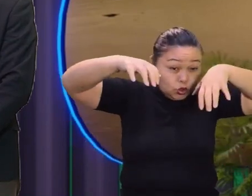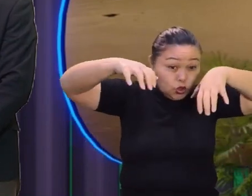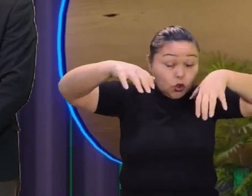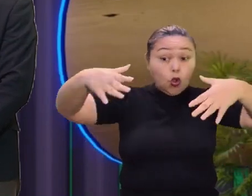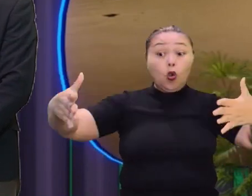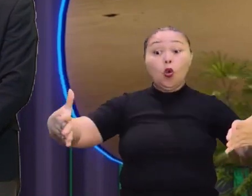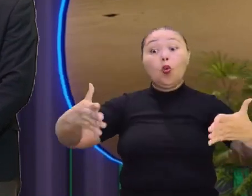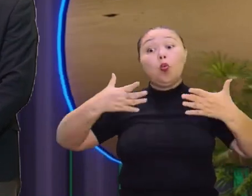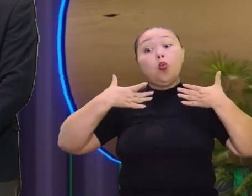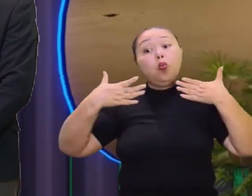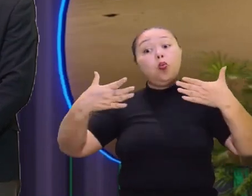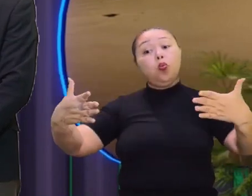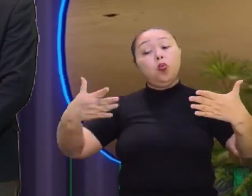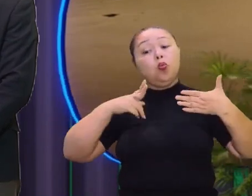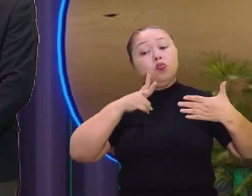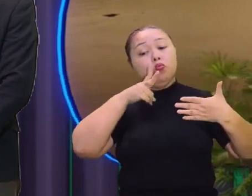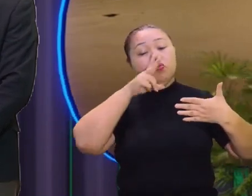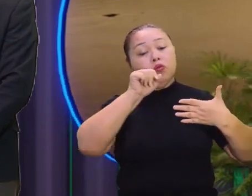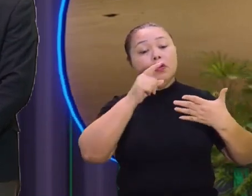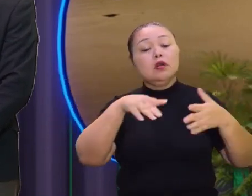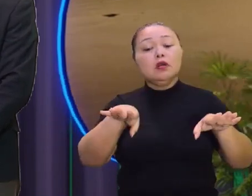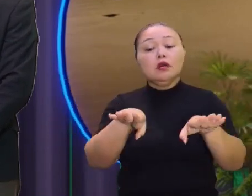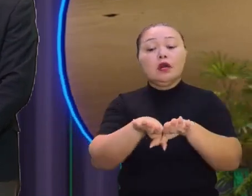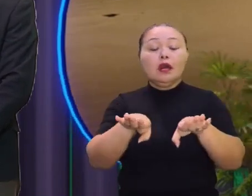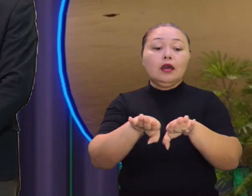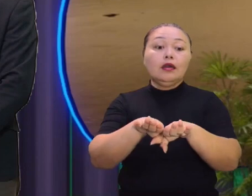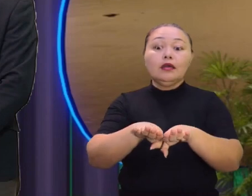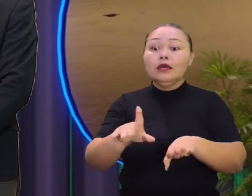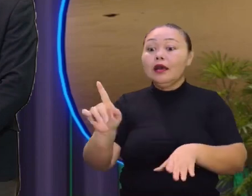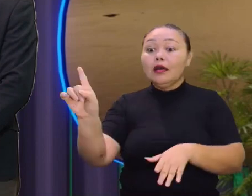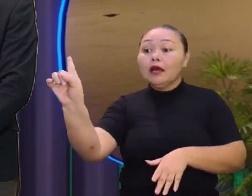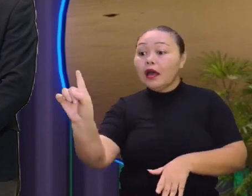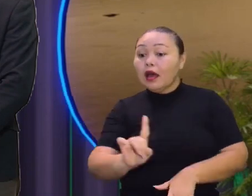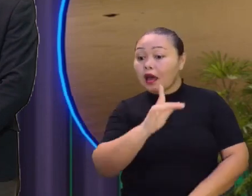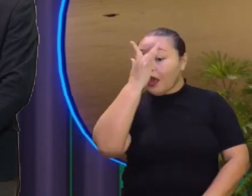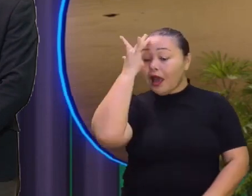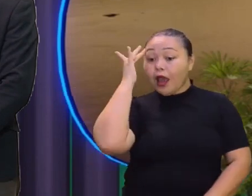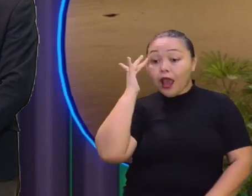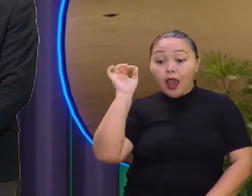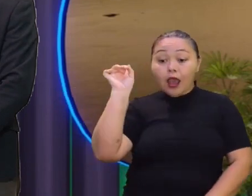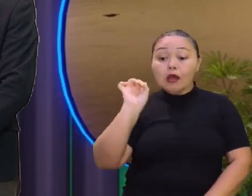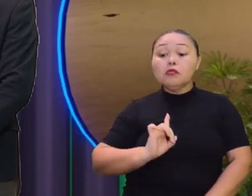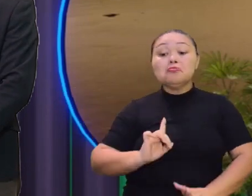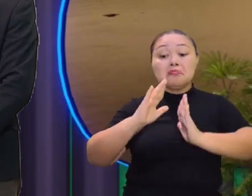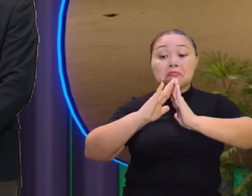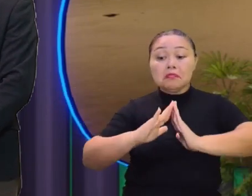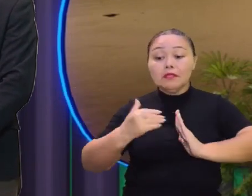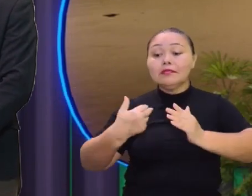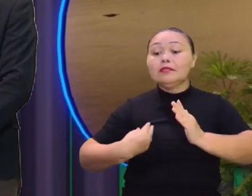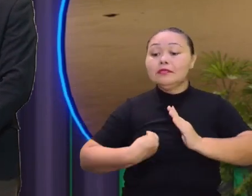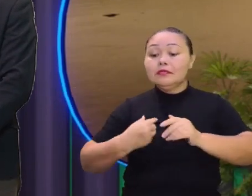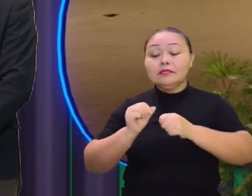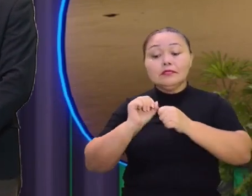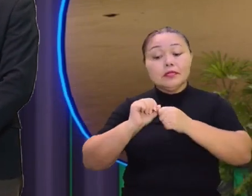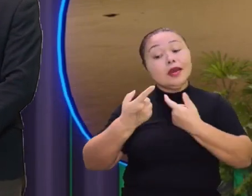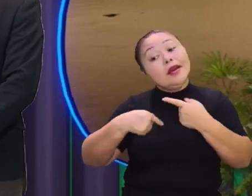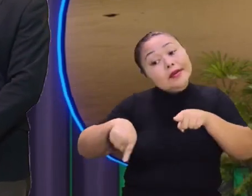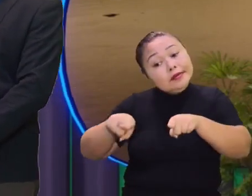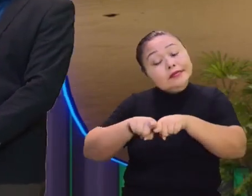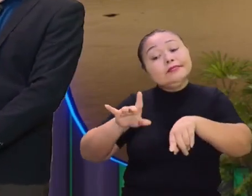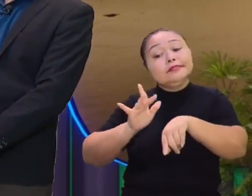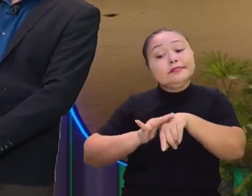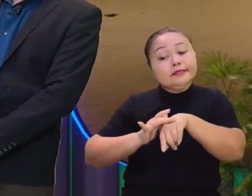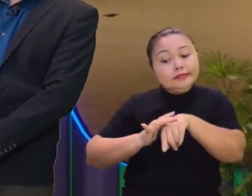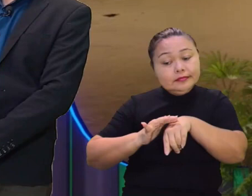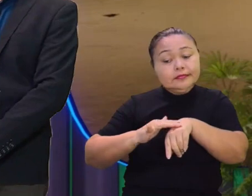um calor intenso também. Então, essa galera não conseguiu se adaptar aqui e sofreu muito. Fora as doenças, né, professor Jorge?